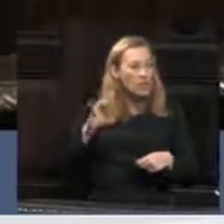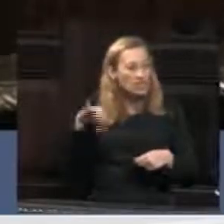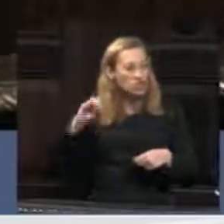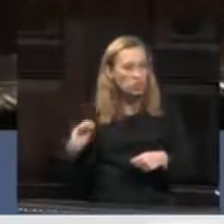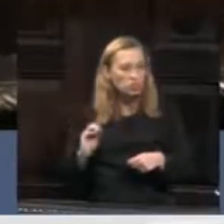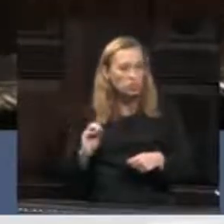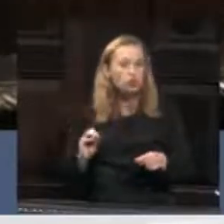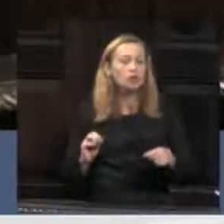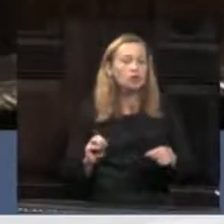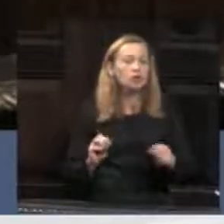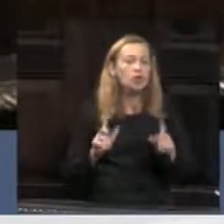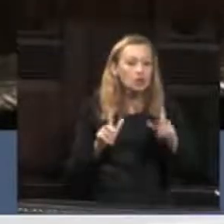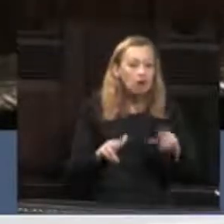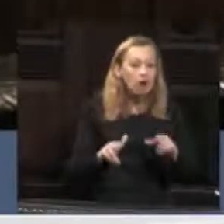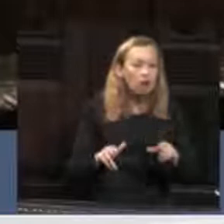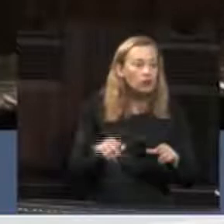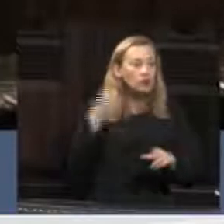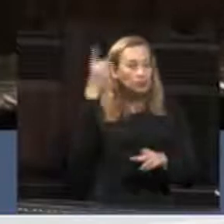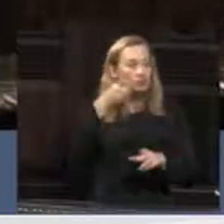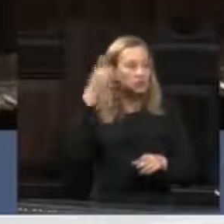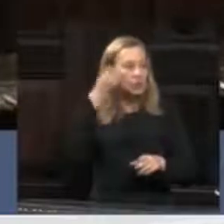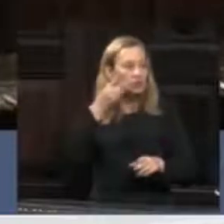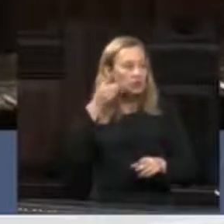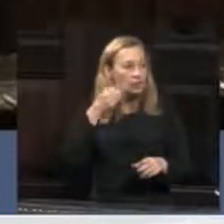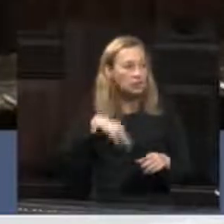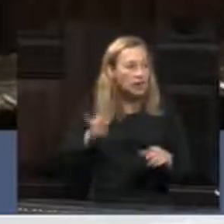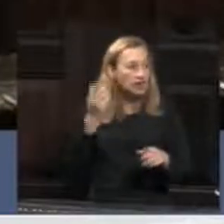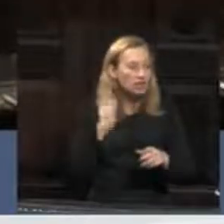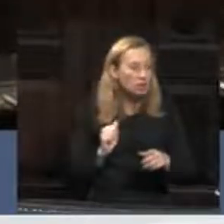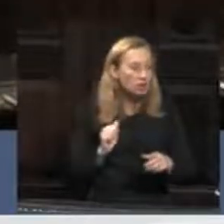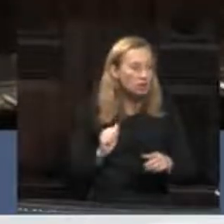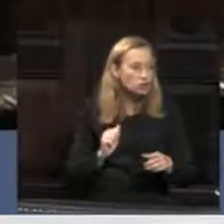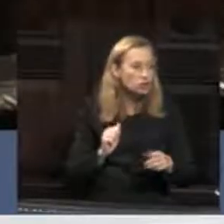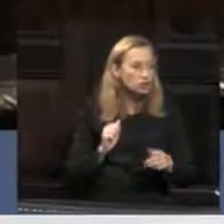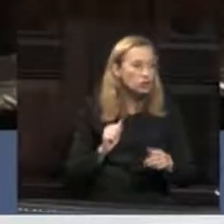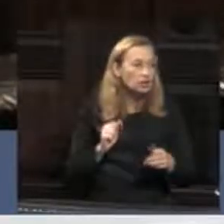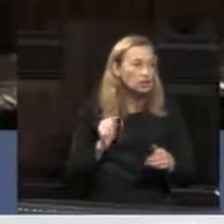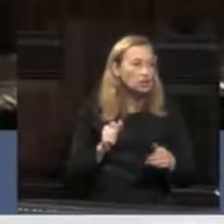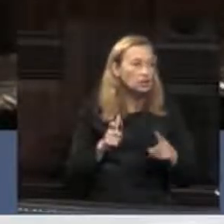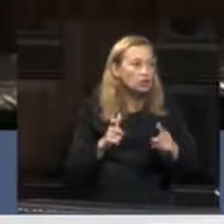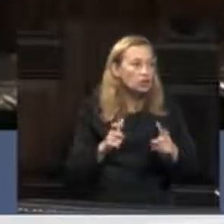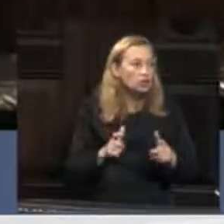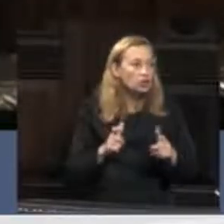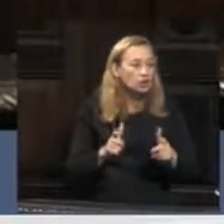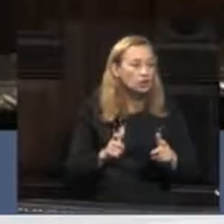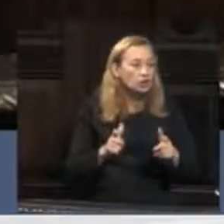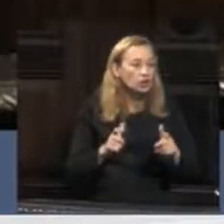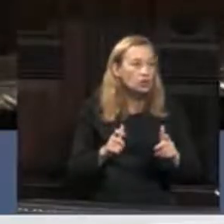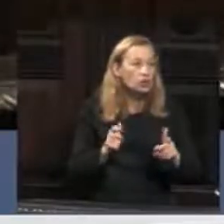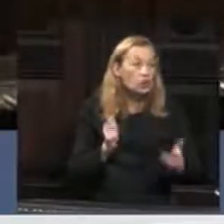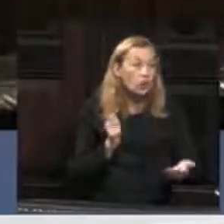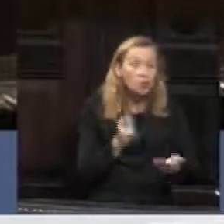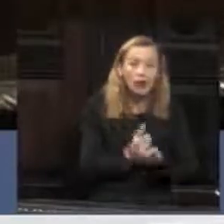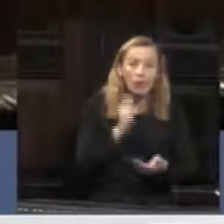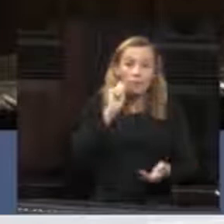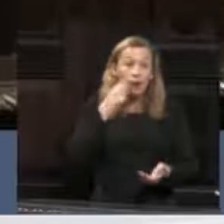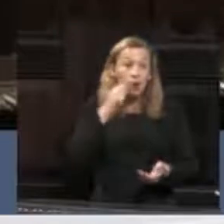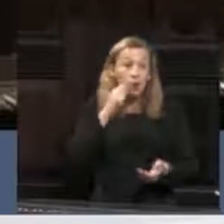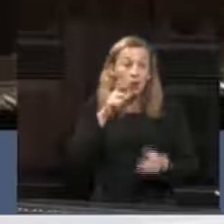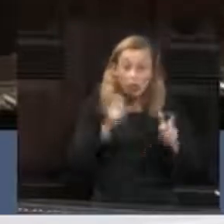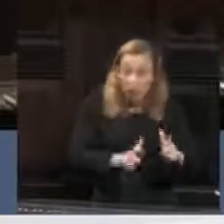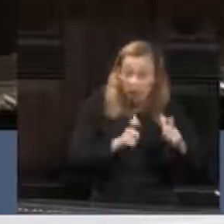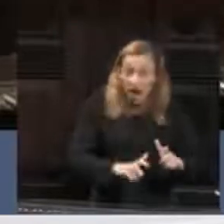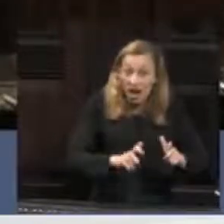fez menção à sua família de portugueses, da padaria do bairro. Nós estamos falando de um Estado